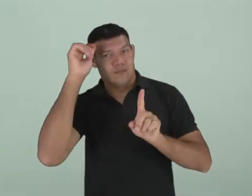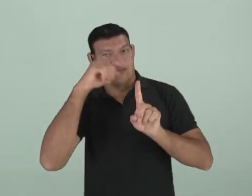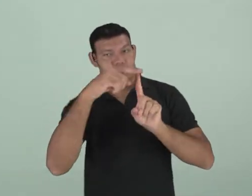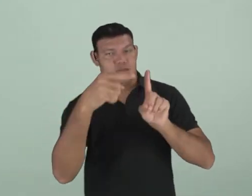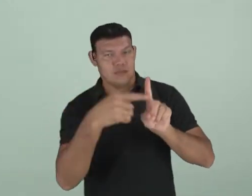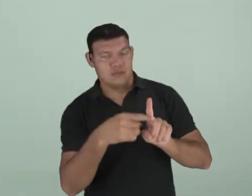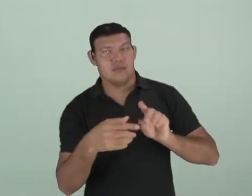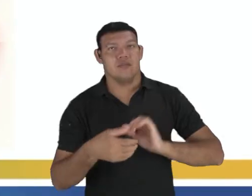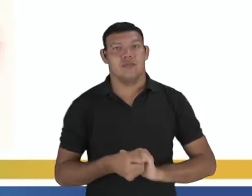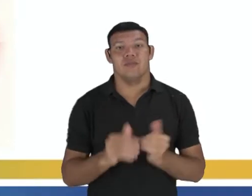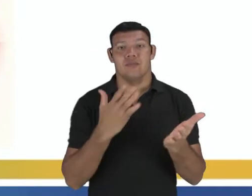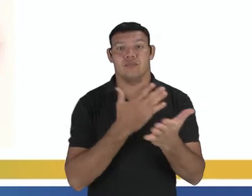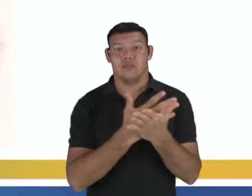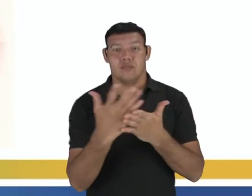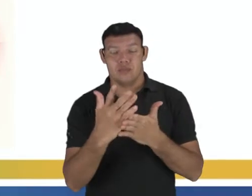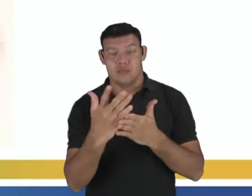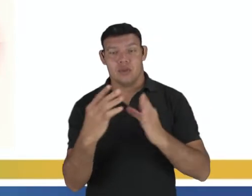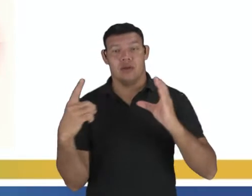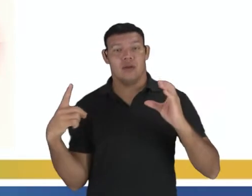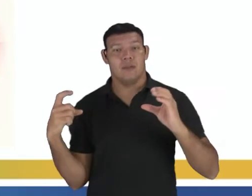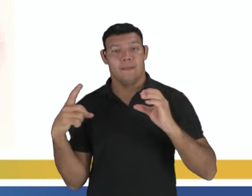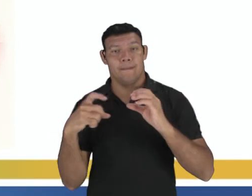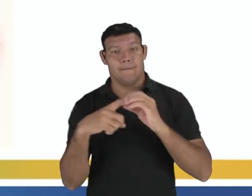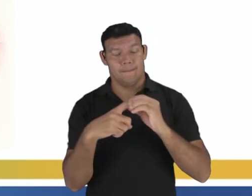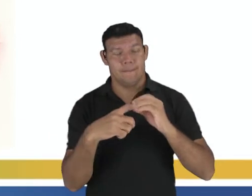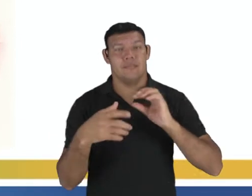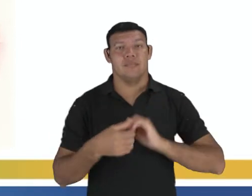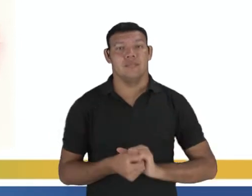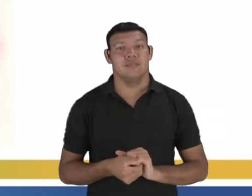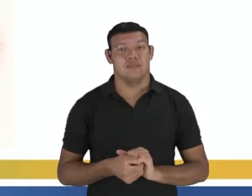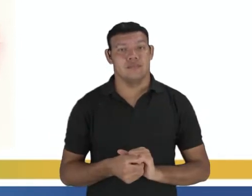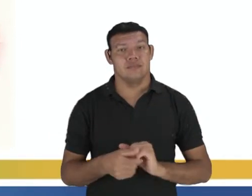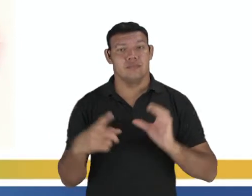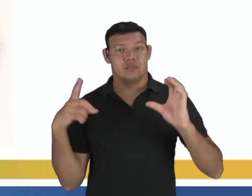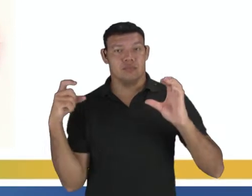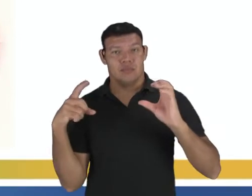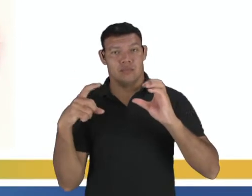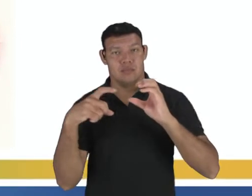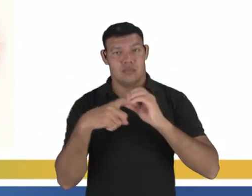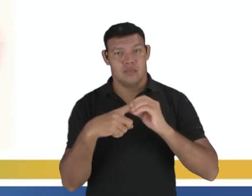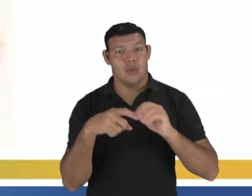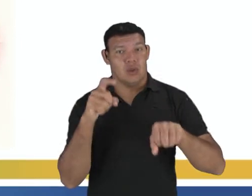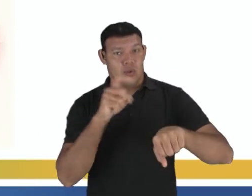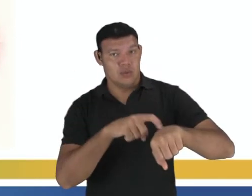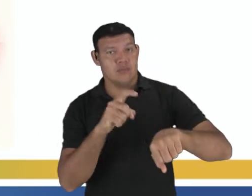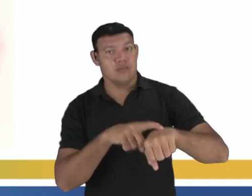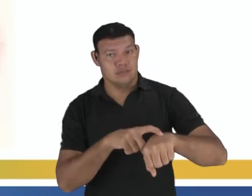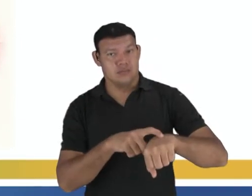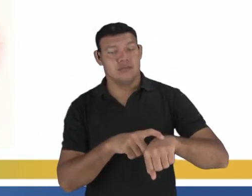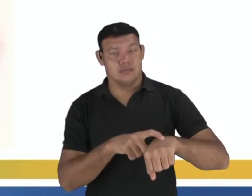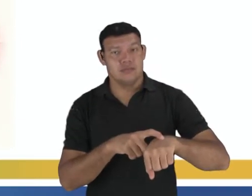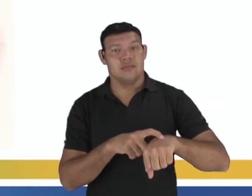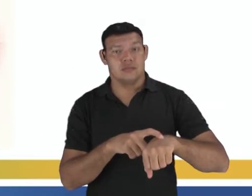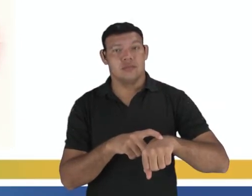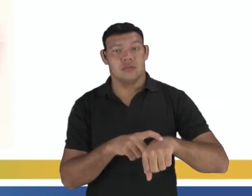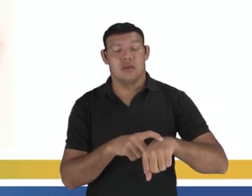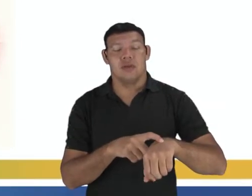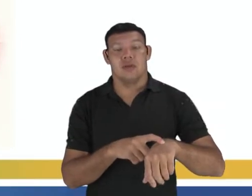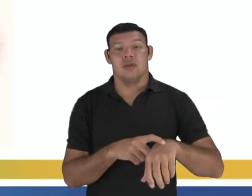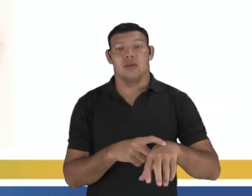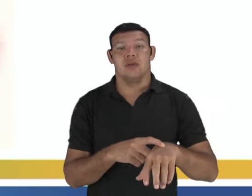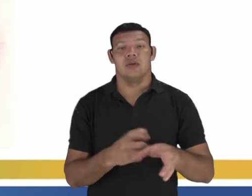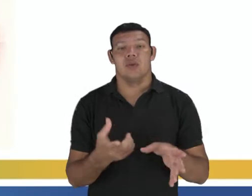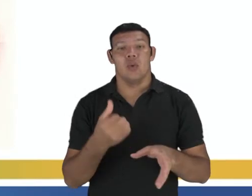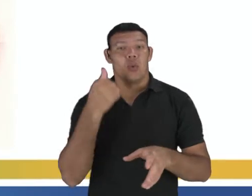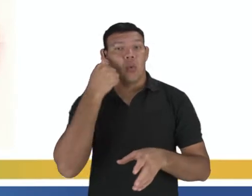bom tá começando pela fecundação tá acompanhando a telinha a fecundação é o momento em que o ovócito secundário que é o